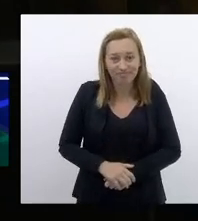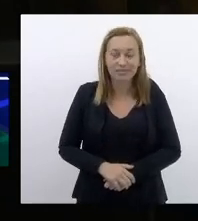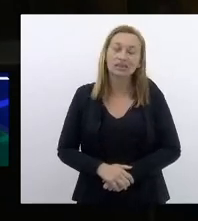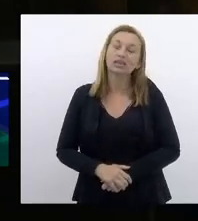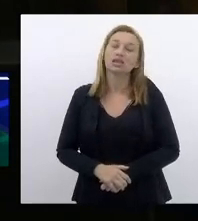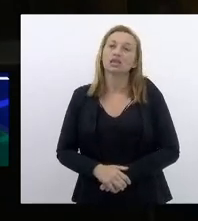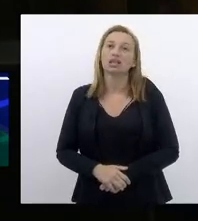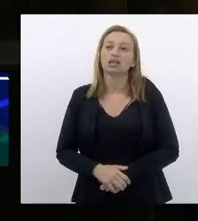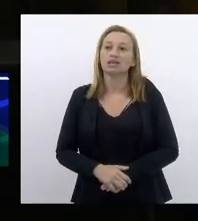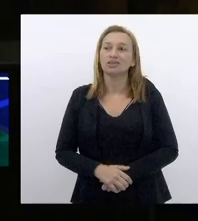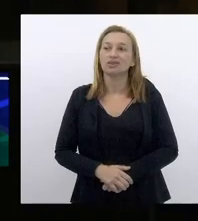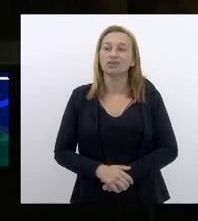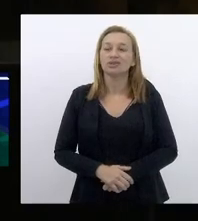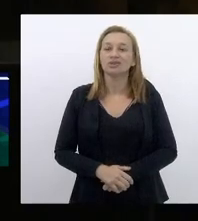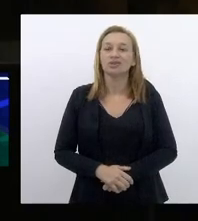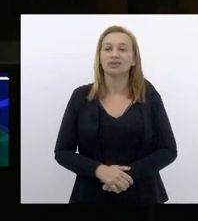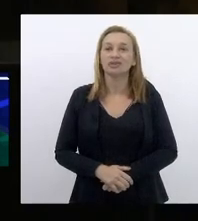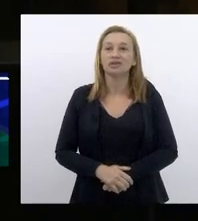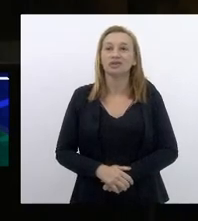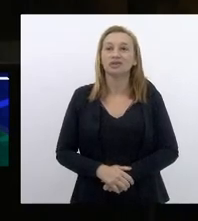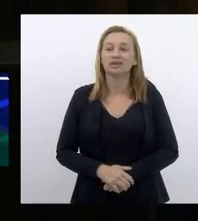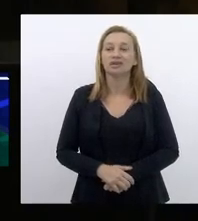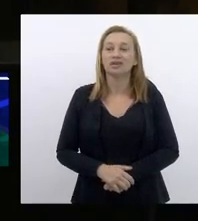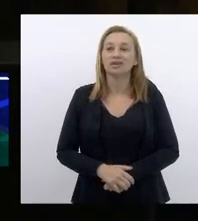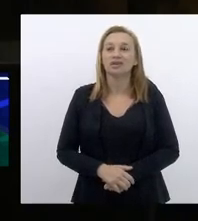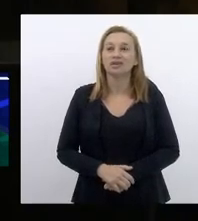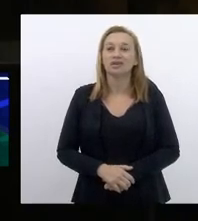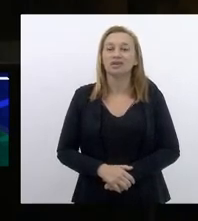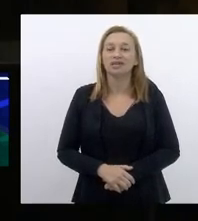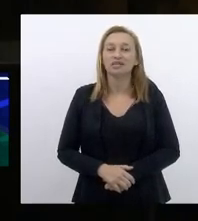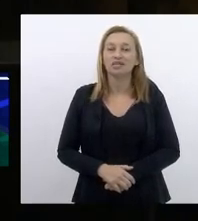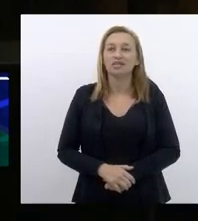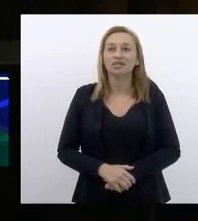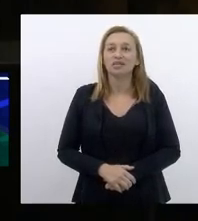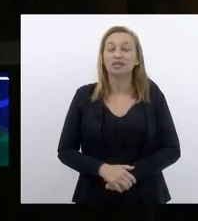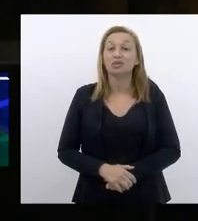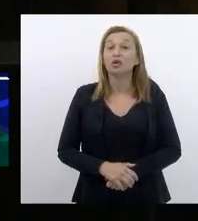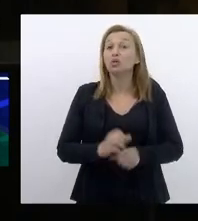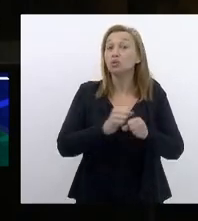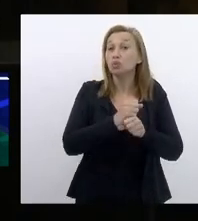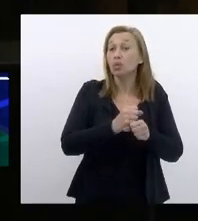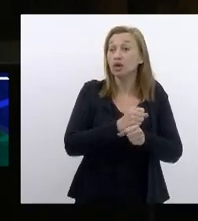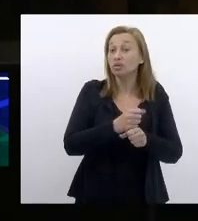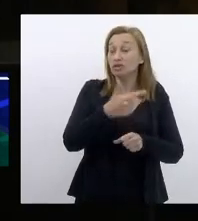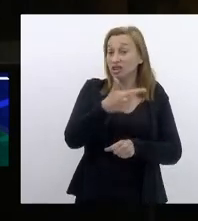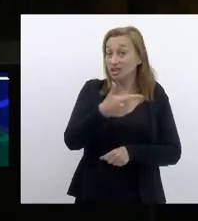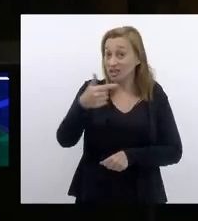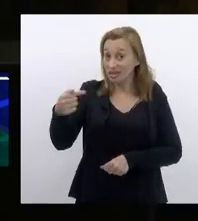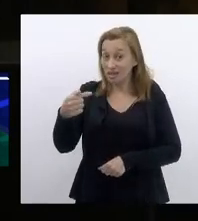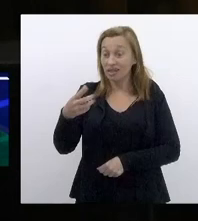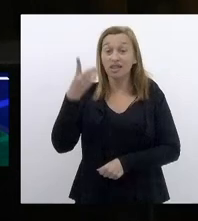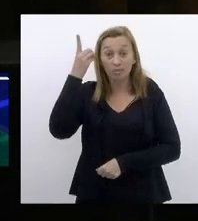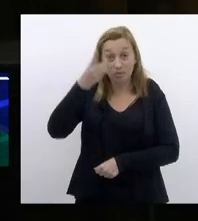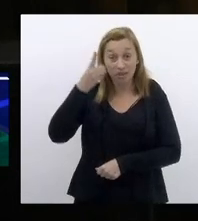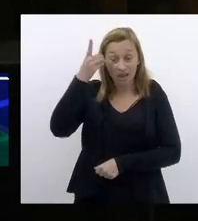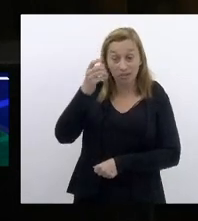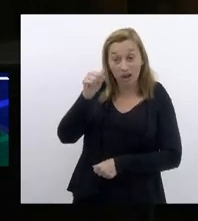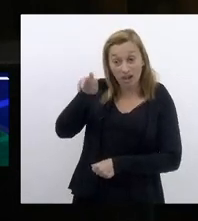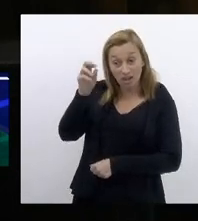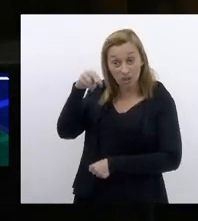E o mês de, o ano 17, deputado Anderson, ele